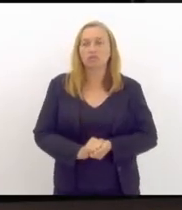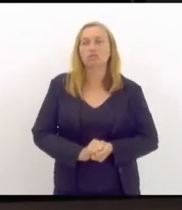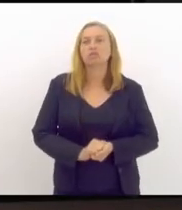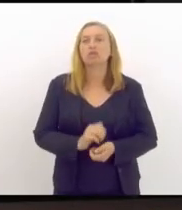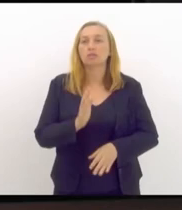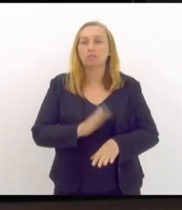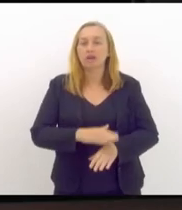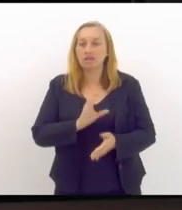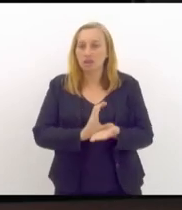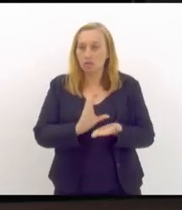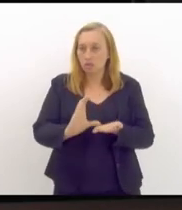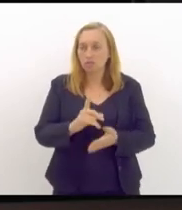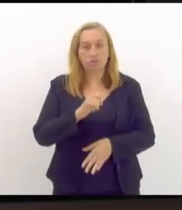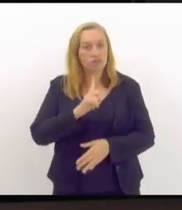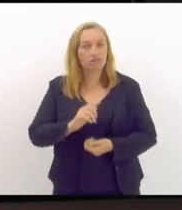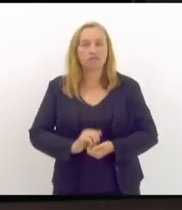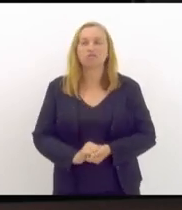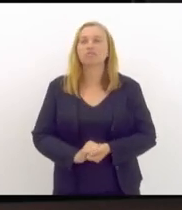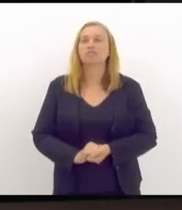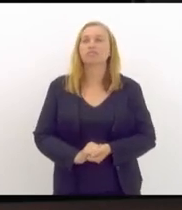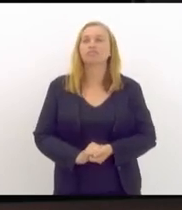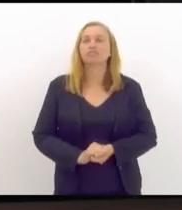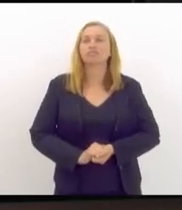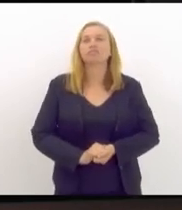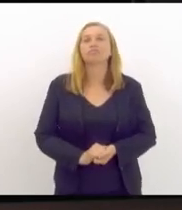recurso coloca